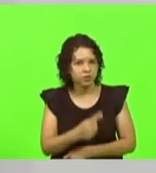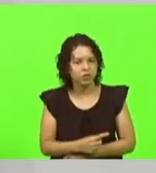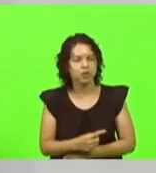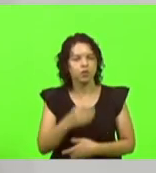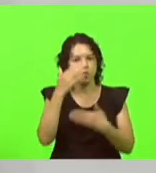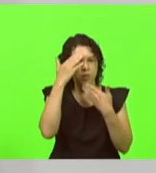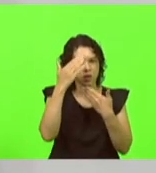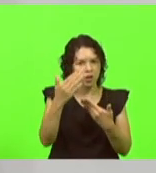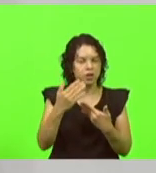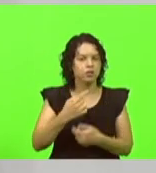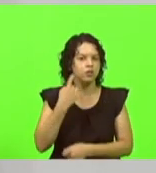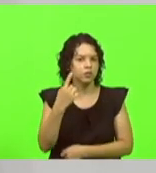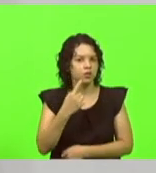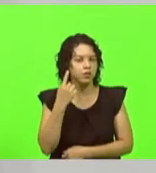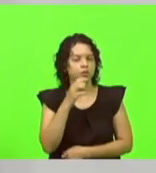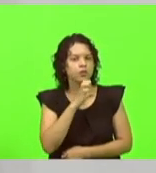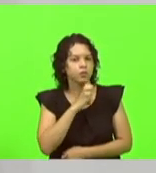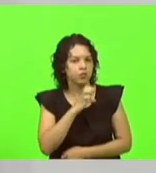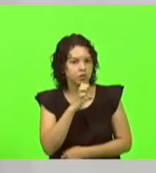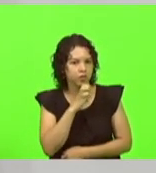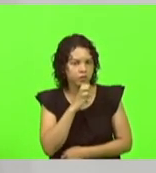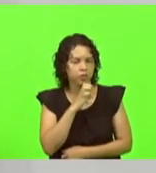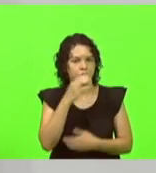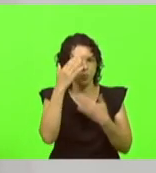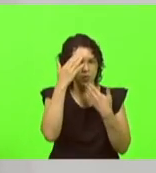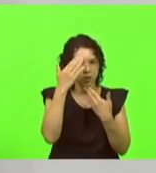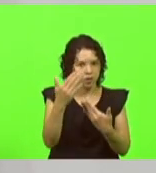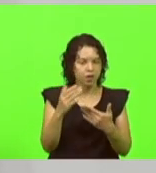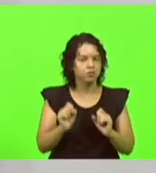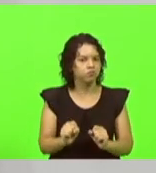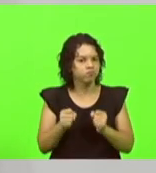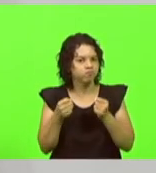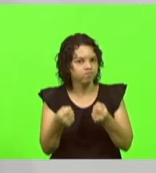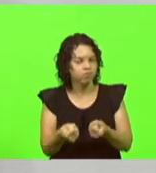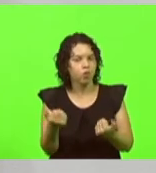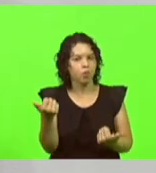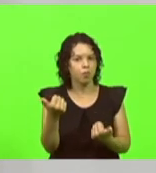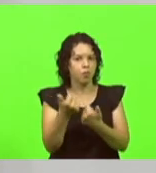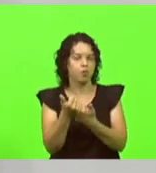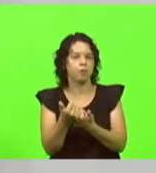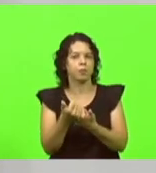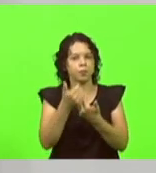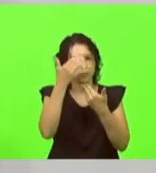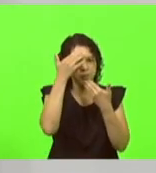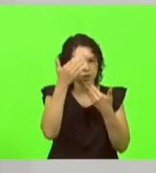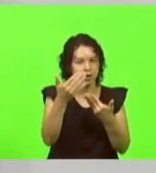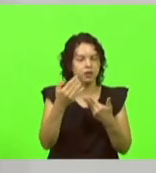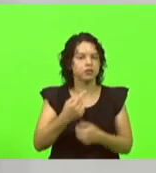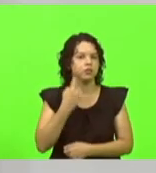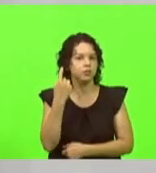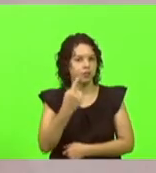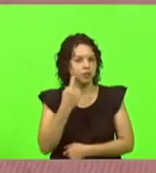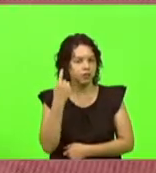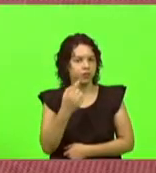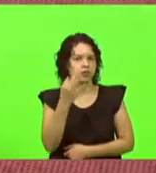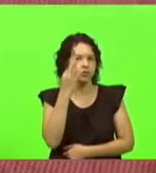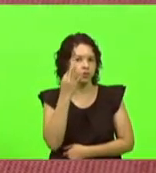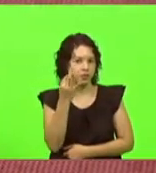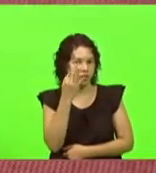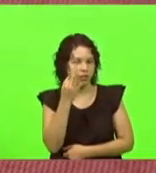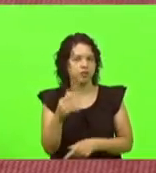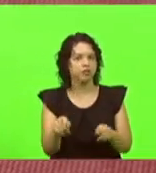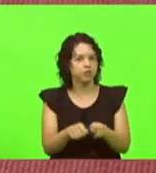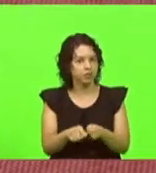Obrigado, deputado Felipe Estevam. Obrigado pela força e pelo apoio. Obrigado, deputado Fernando Clelli. Você